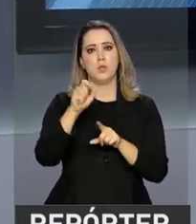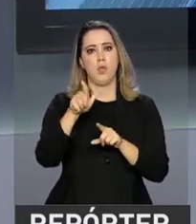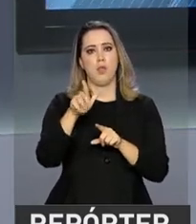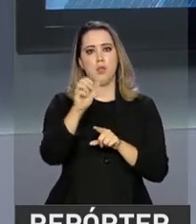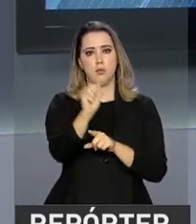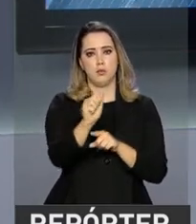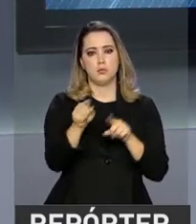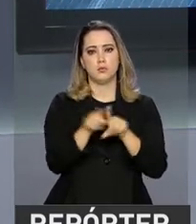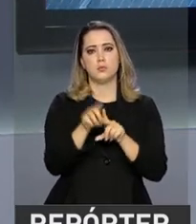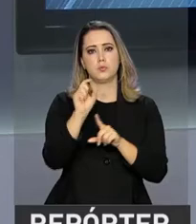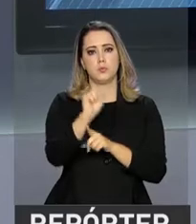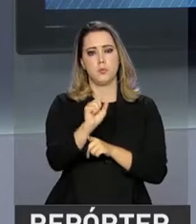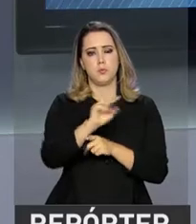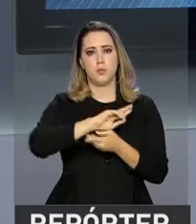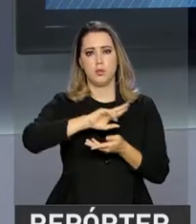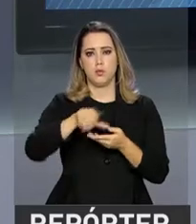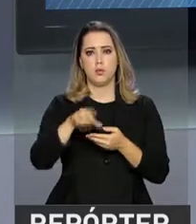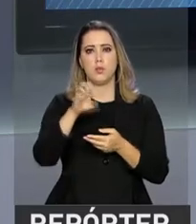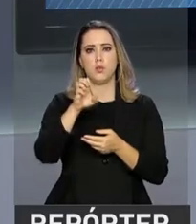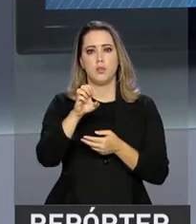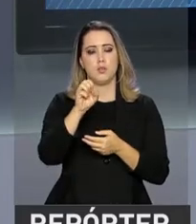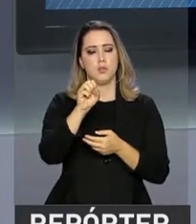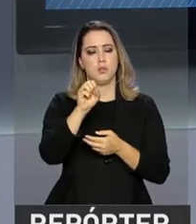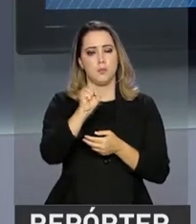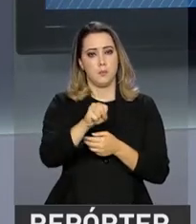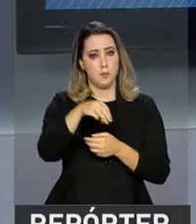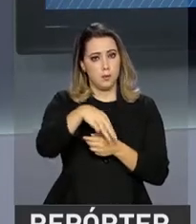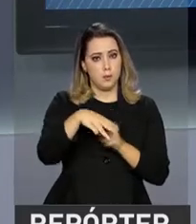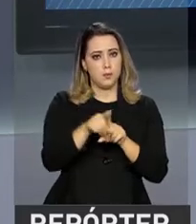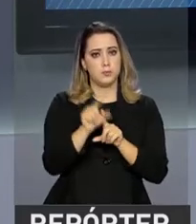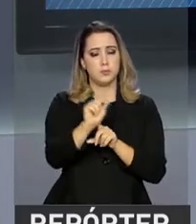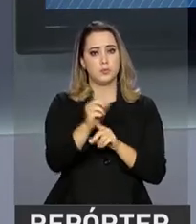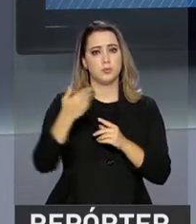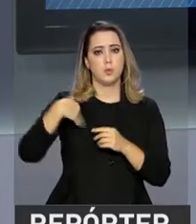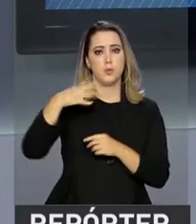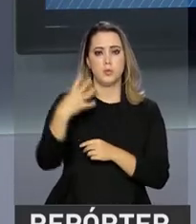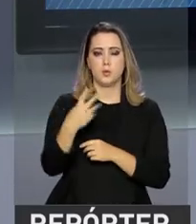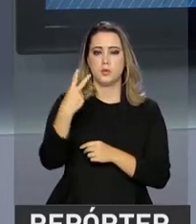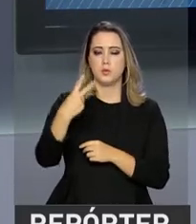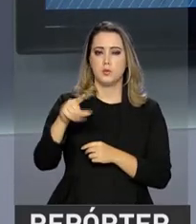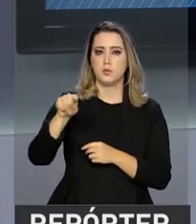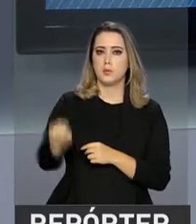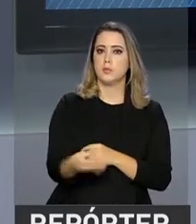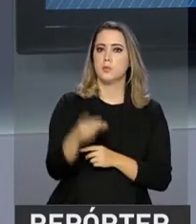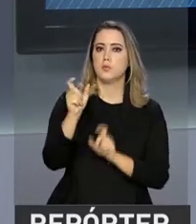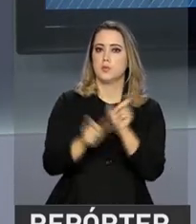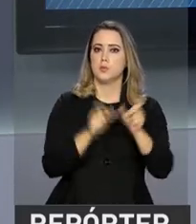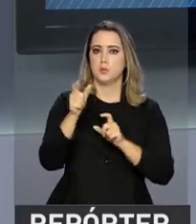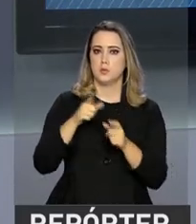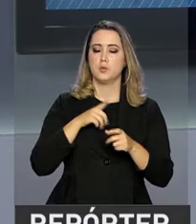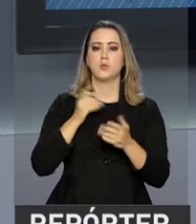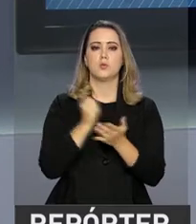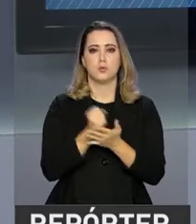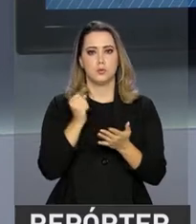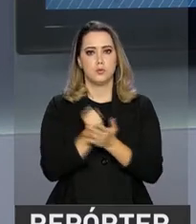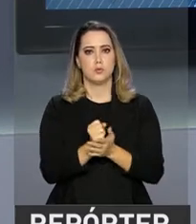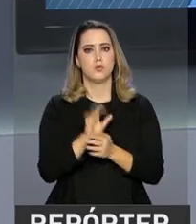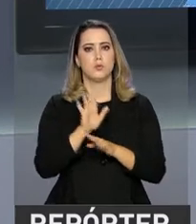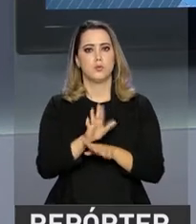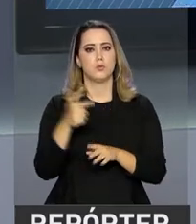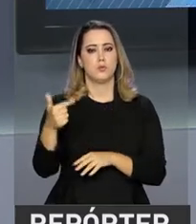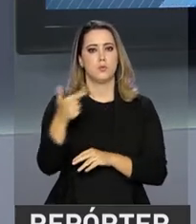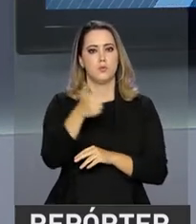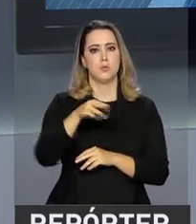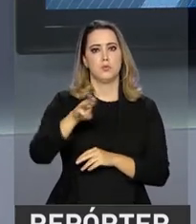a nova lista vai atender mais de 42 milhões de beneficiários que têm planos de assistência médica e 22 milhões com